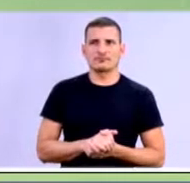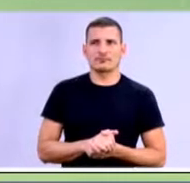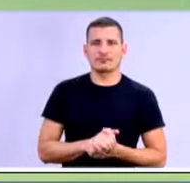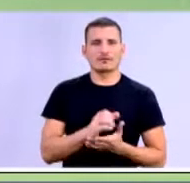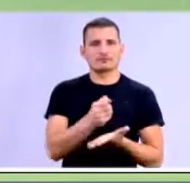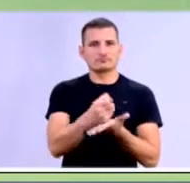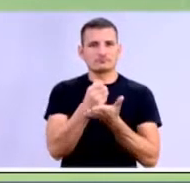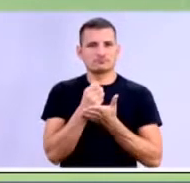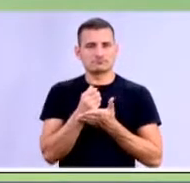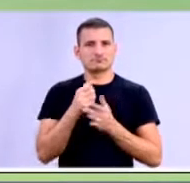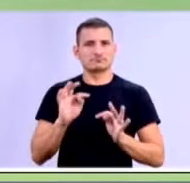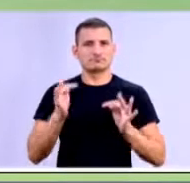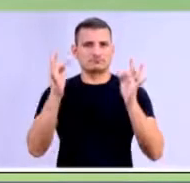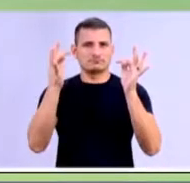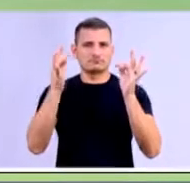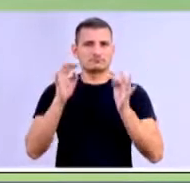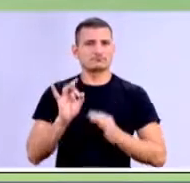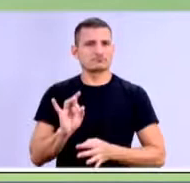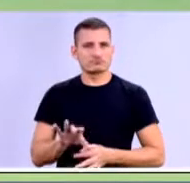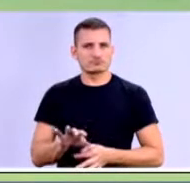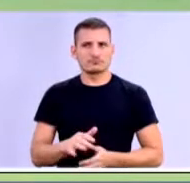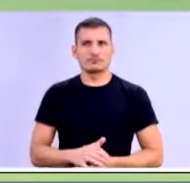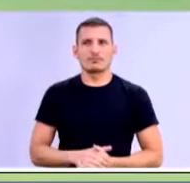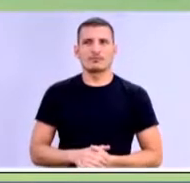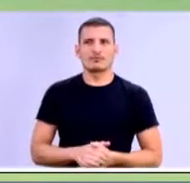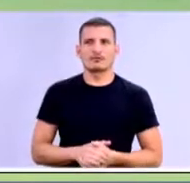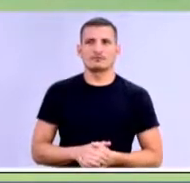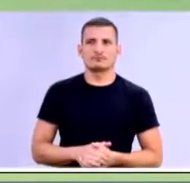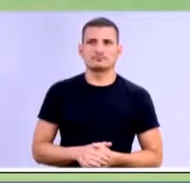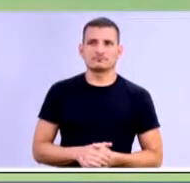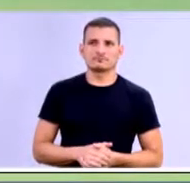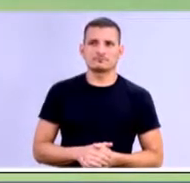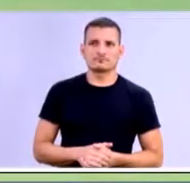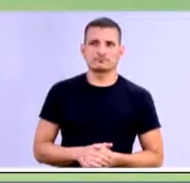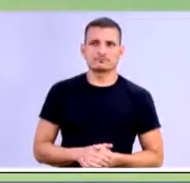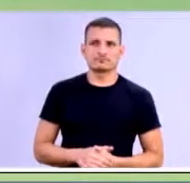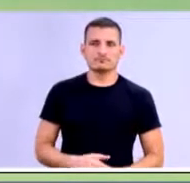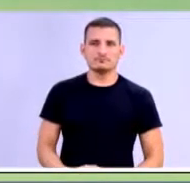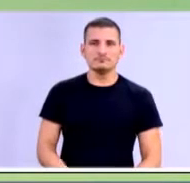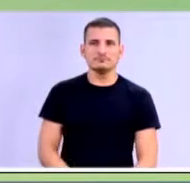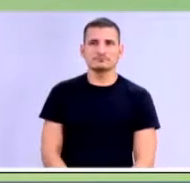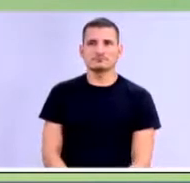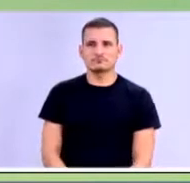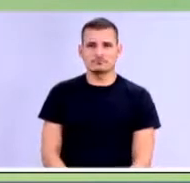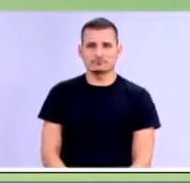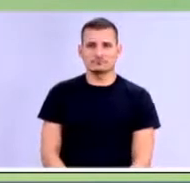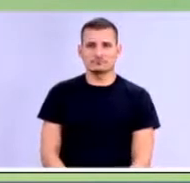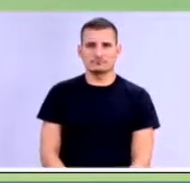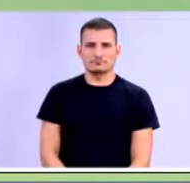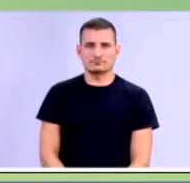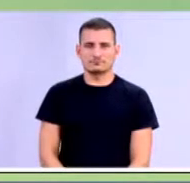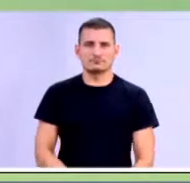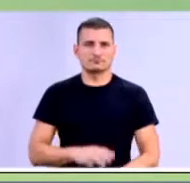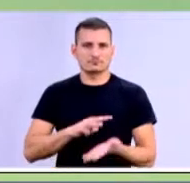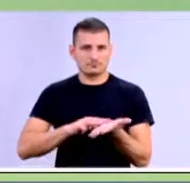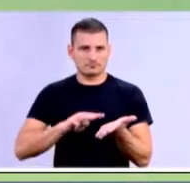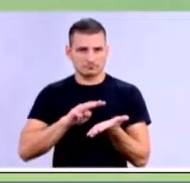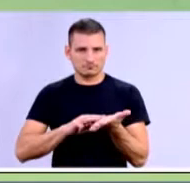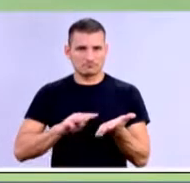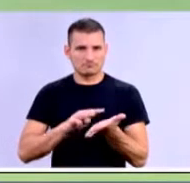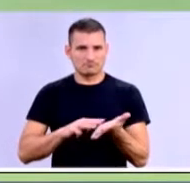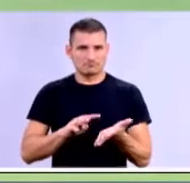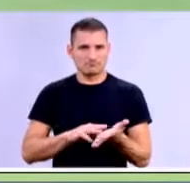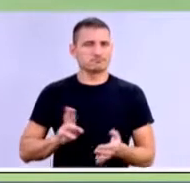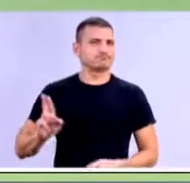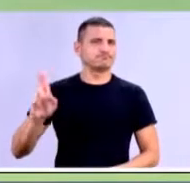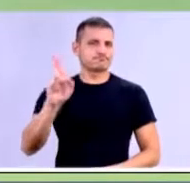predominantemente das tecnologias. Uma metodologia muito utilizada no